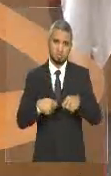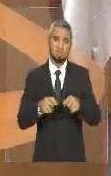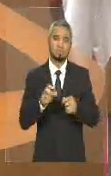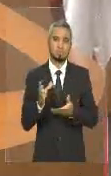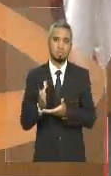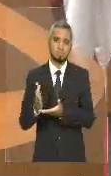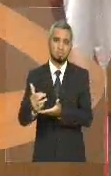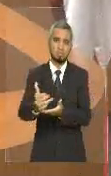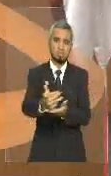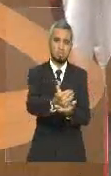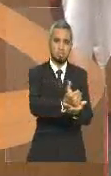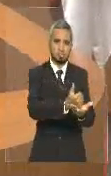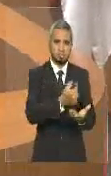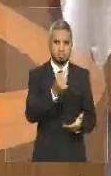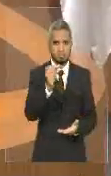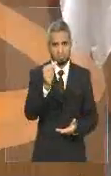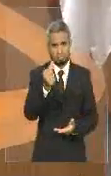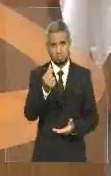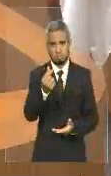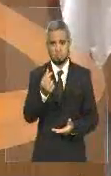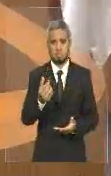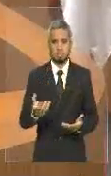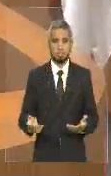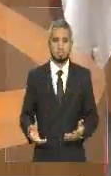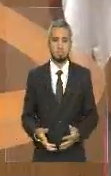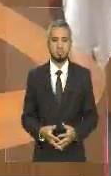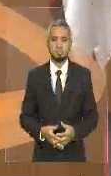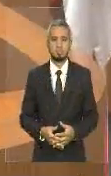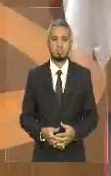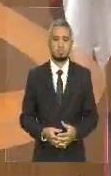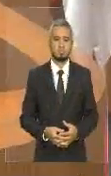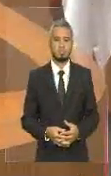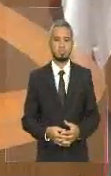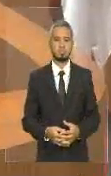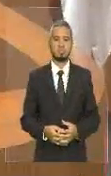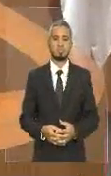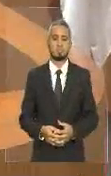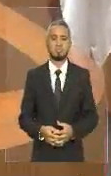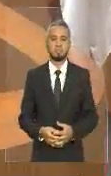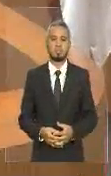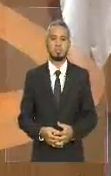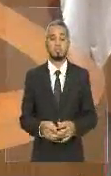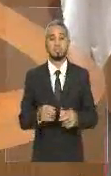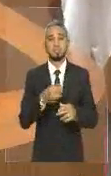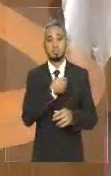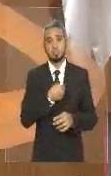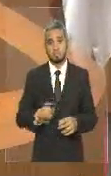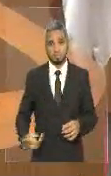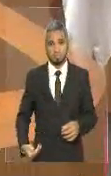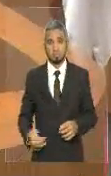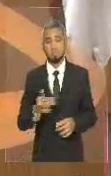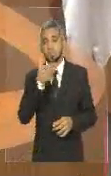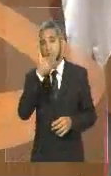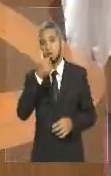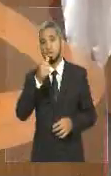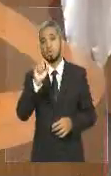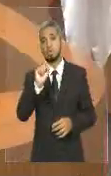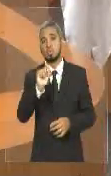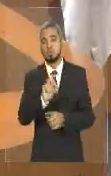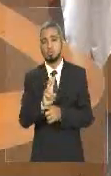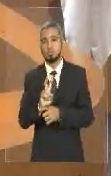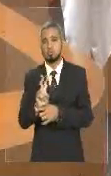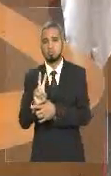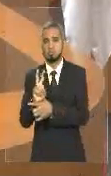só melhorou a arrecadação por conta de ajustes nas alíquotas, melhorou porque melhorou a